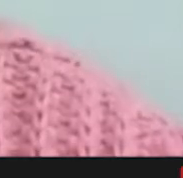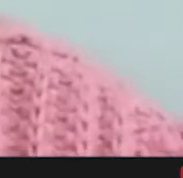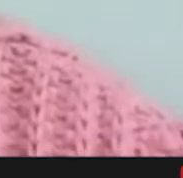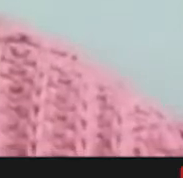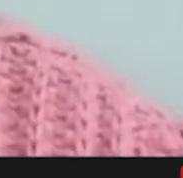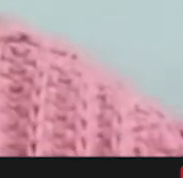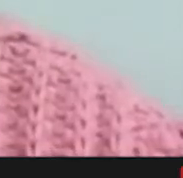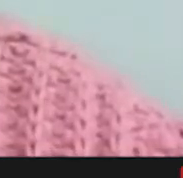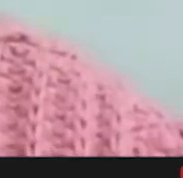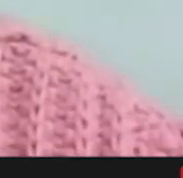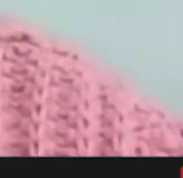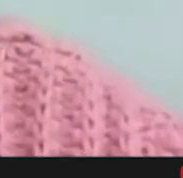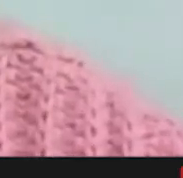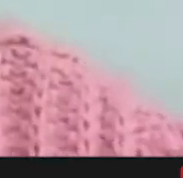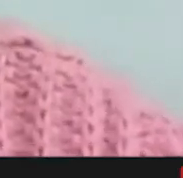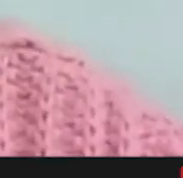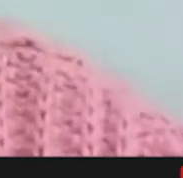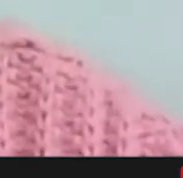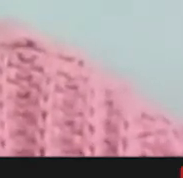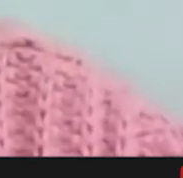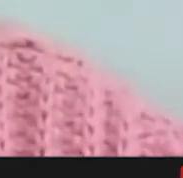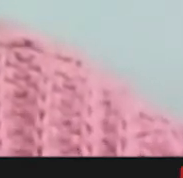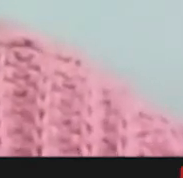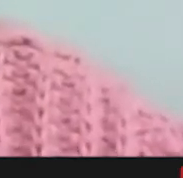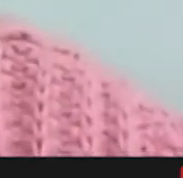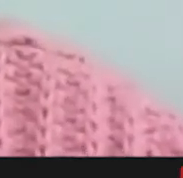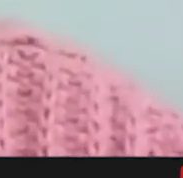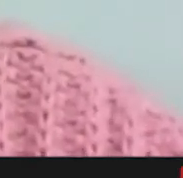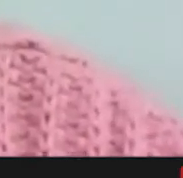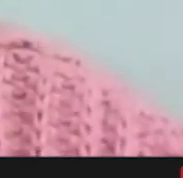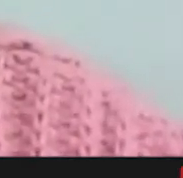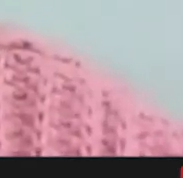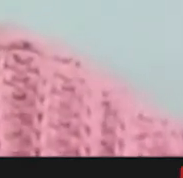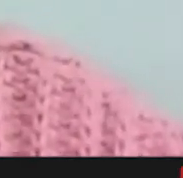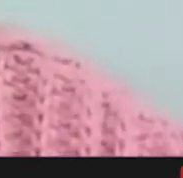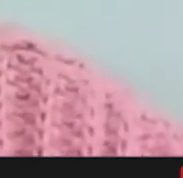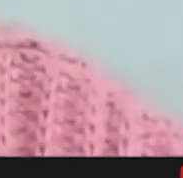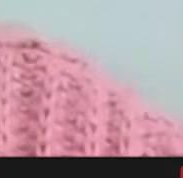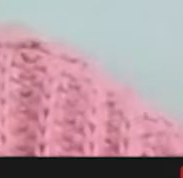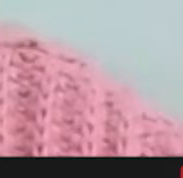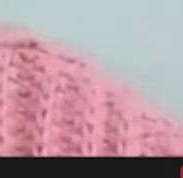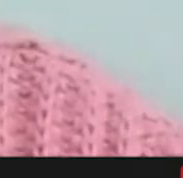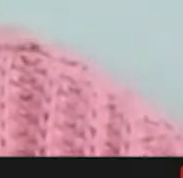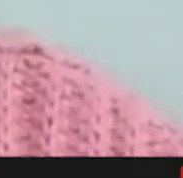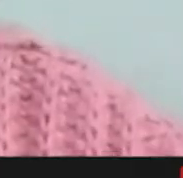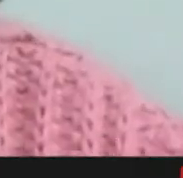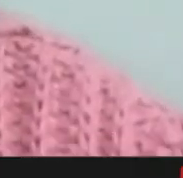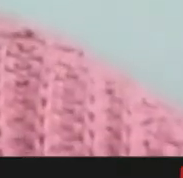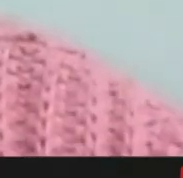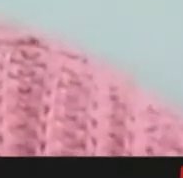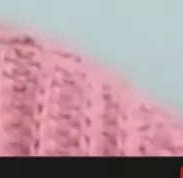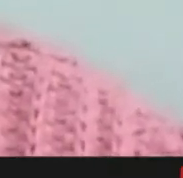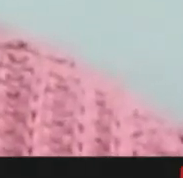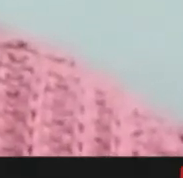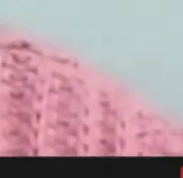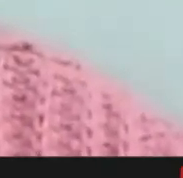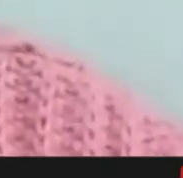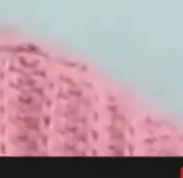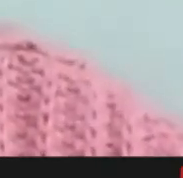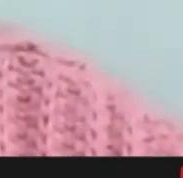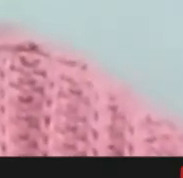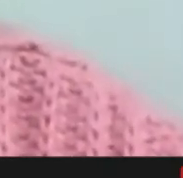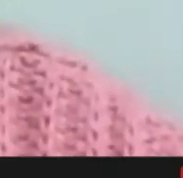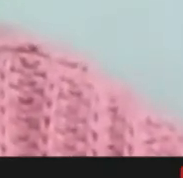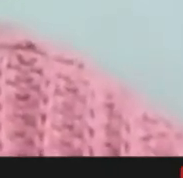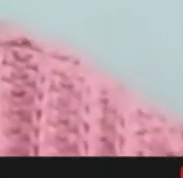são novos comportamentos para todos, né? Para o pessoal da área de saúde e para